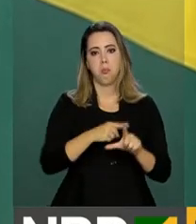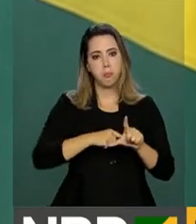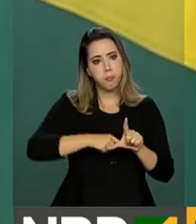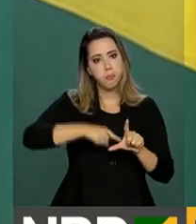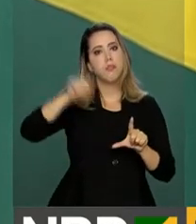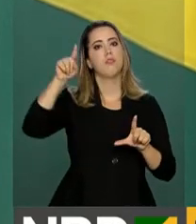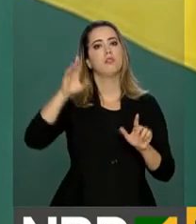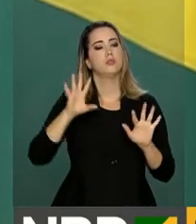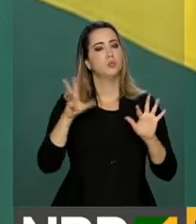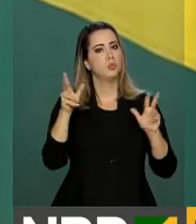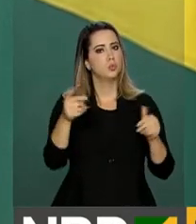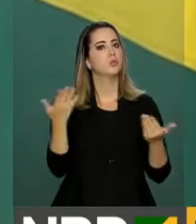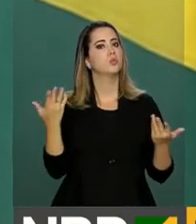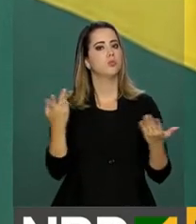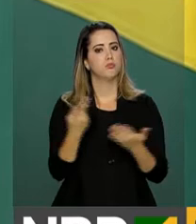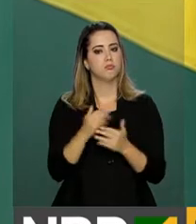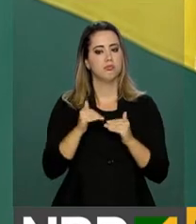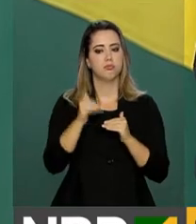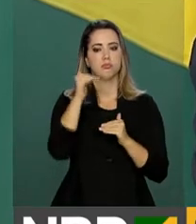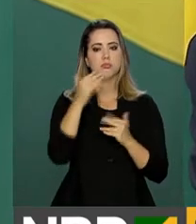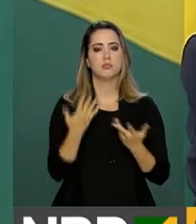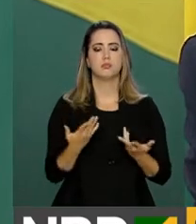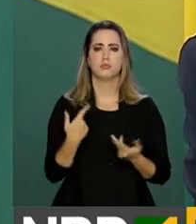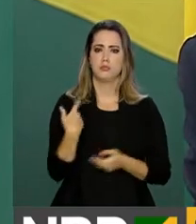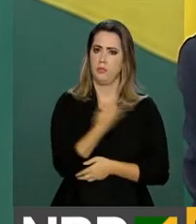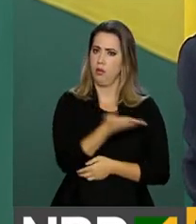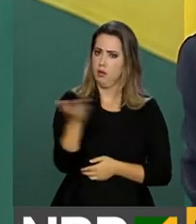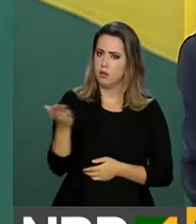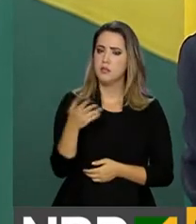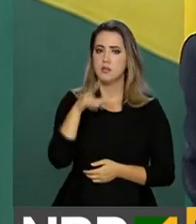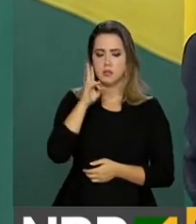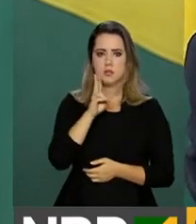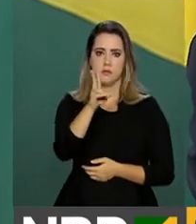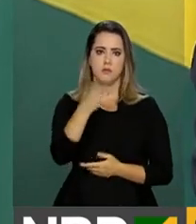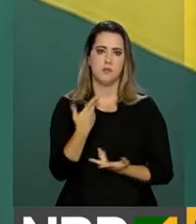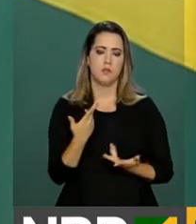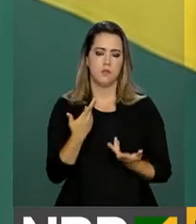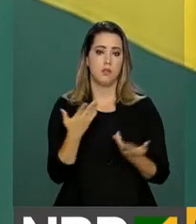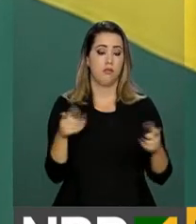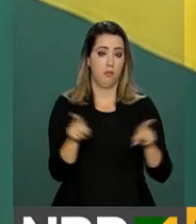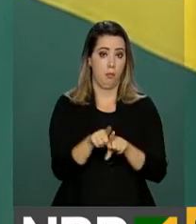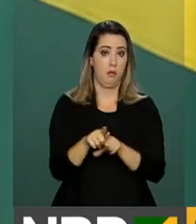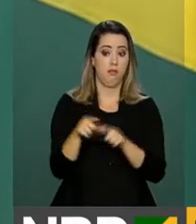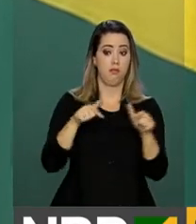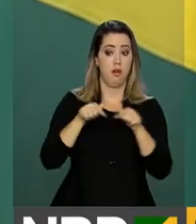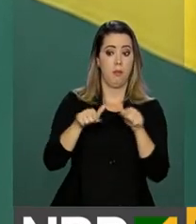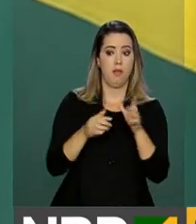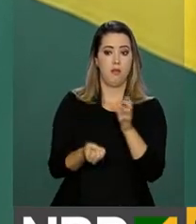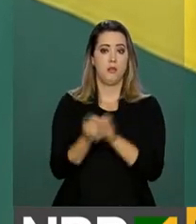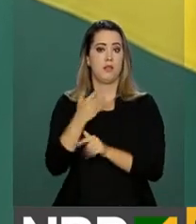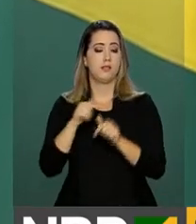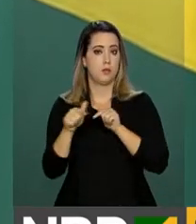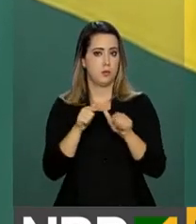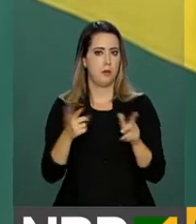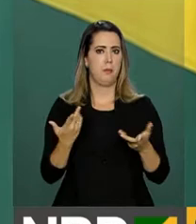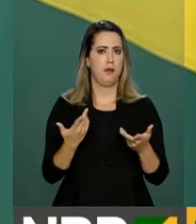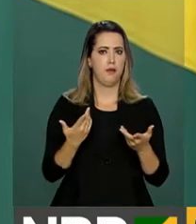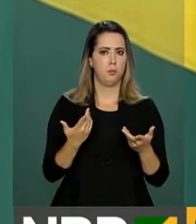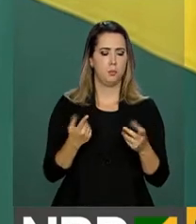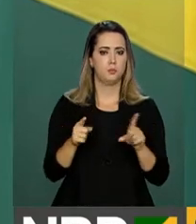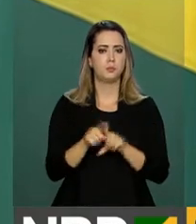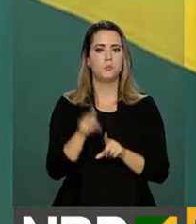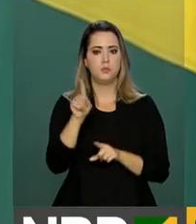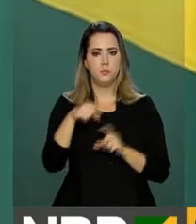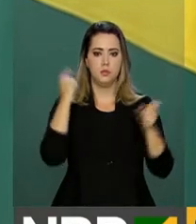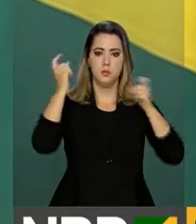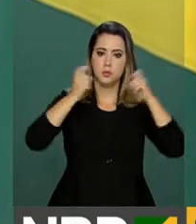mês de outubro acompanhamos o saldo de postos de trabalho esta é uma grande preocupação e